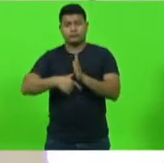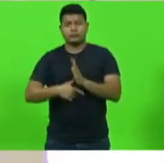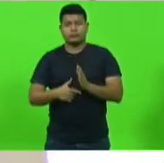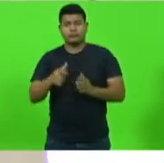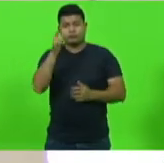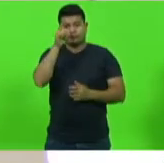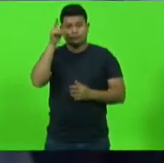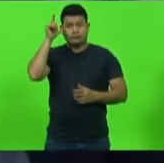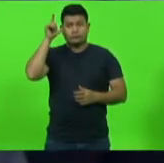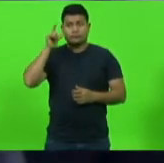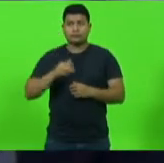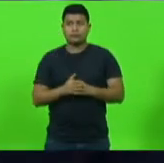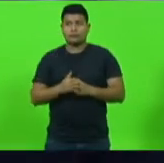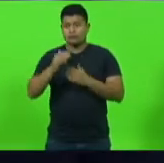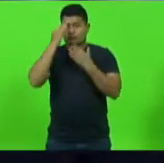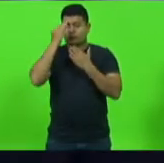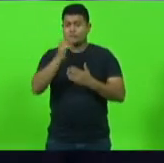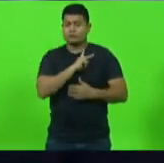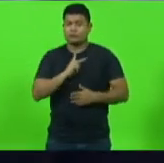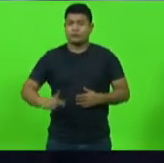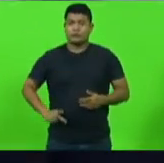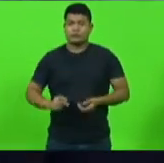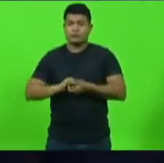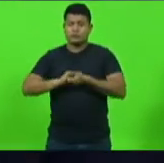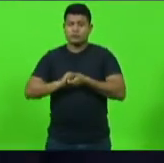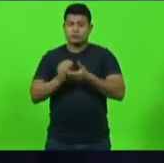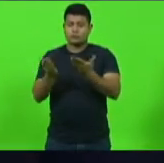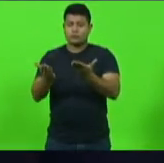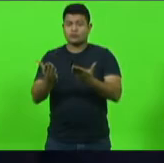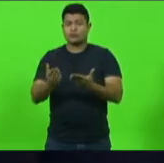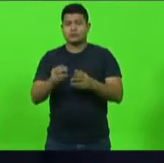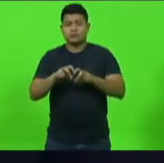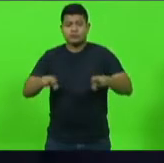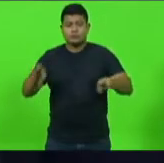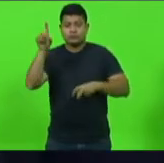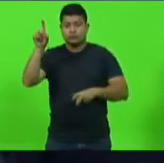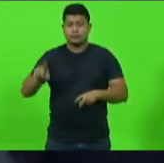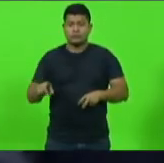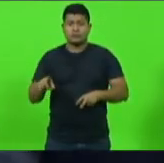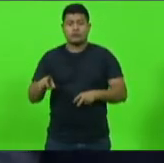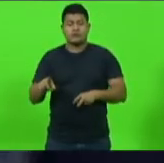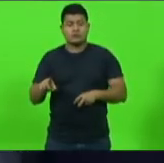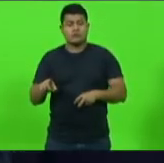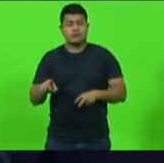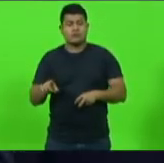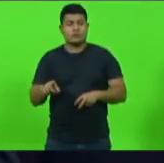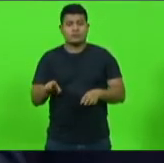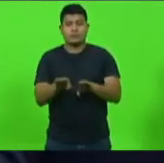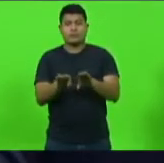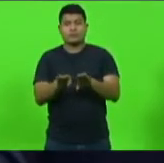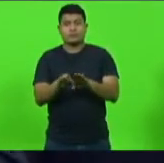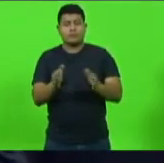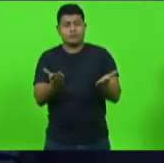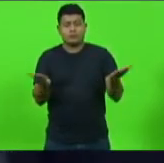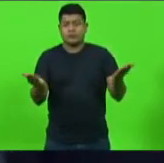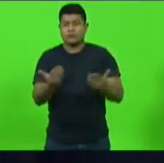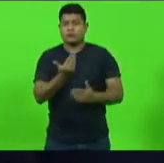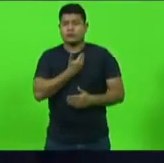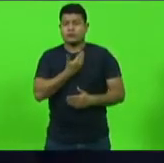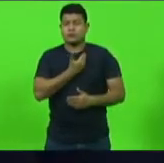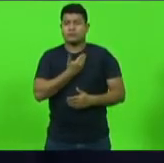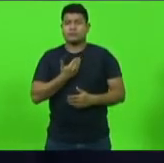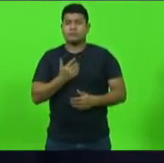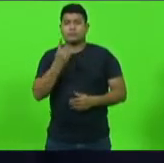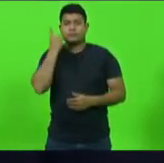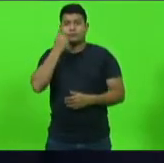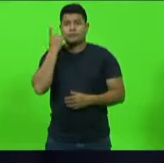Obrigado, presidente. Cumprimento Vossa Excelência, os membros da mesa, os nobres colegas. O que nós temos que cuidar, presidente, na